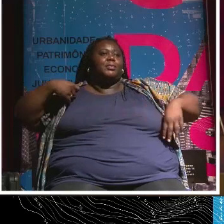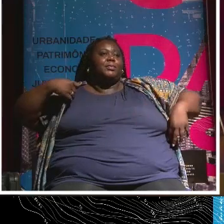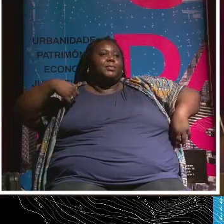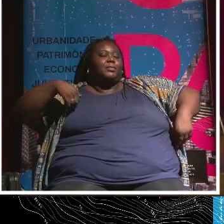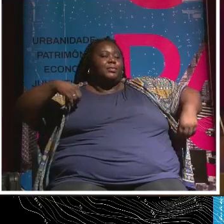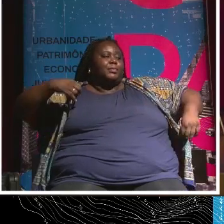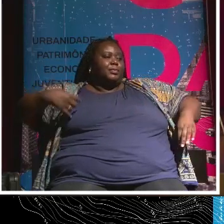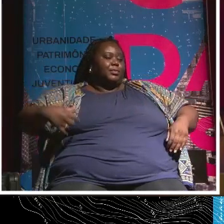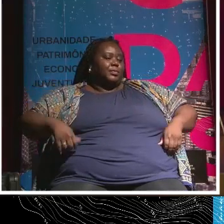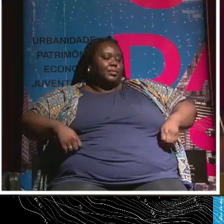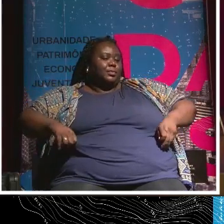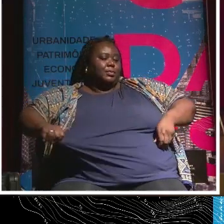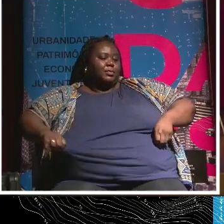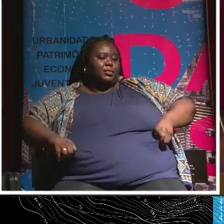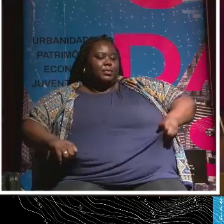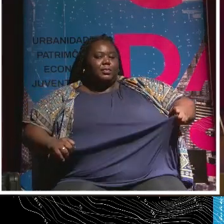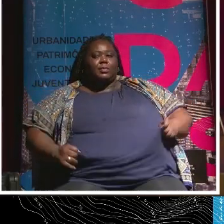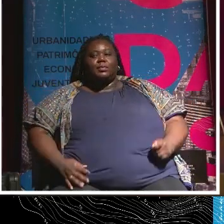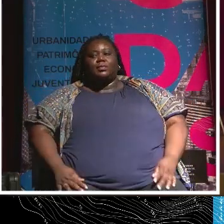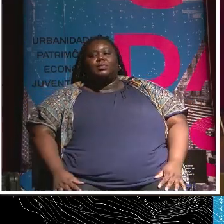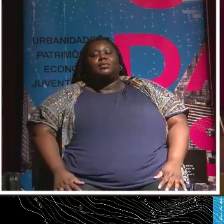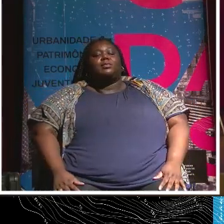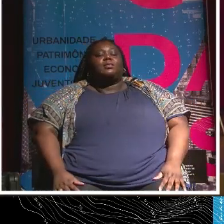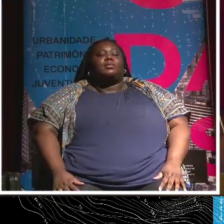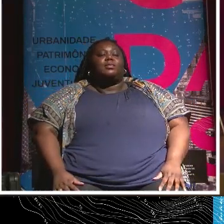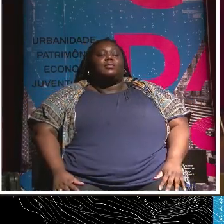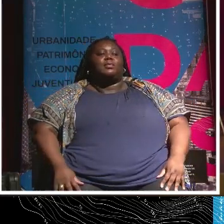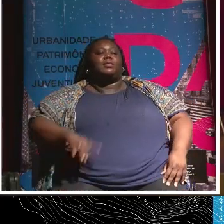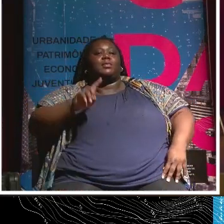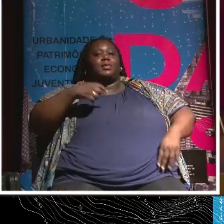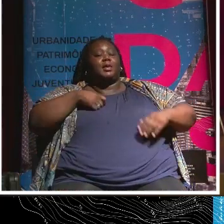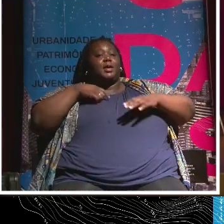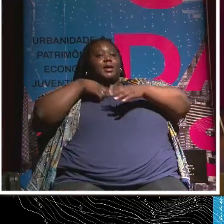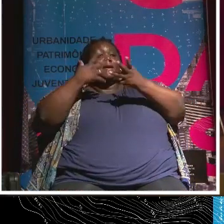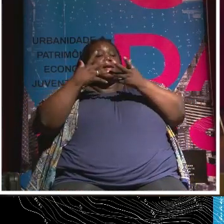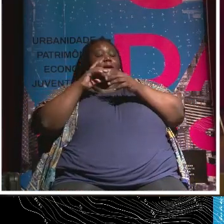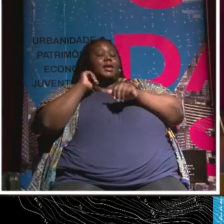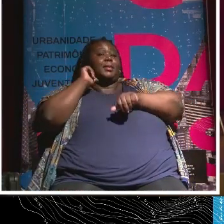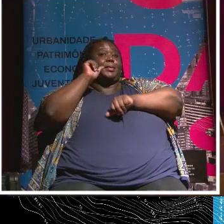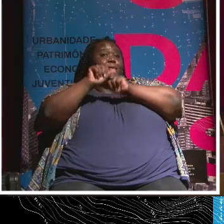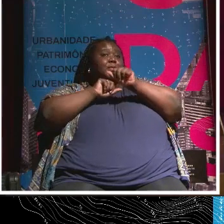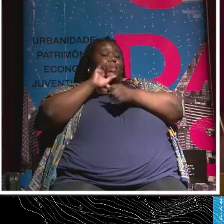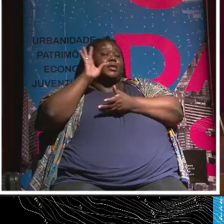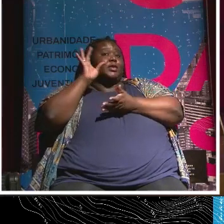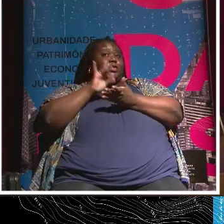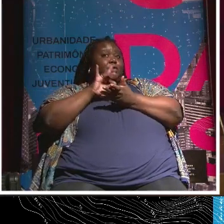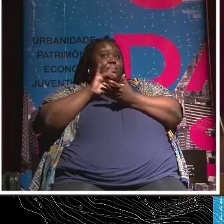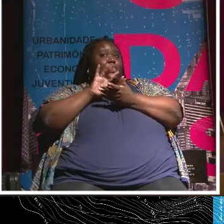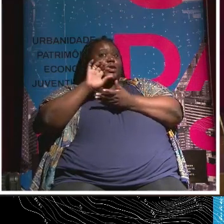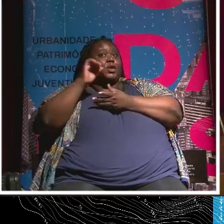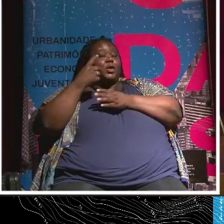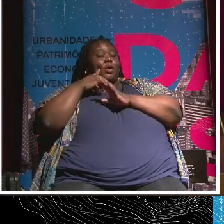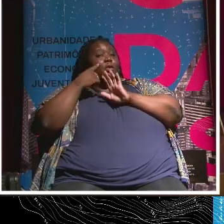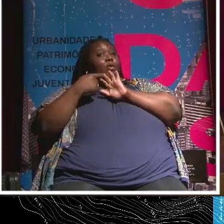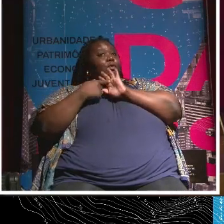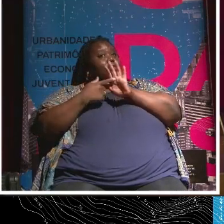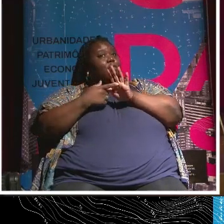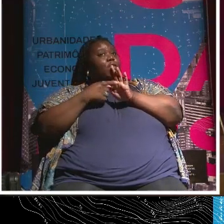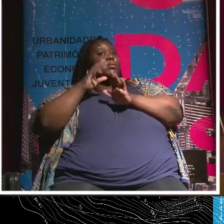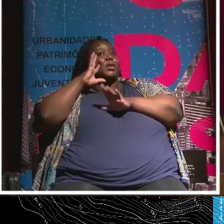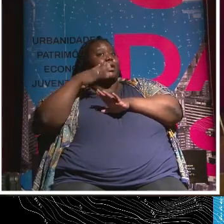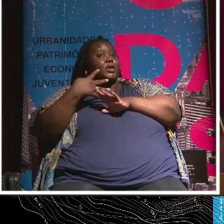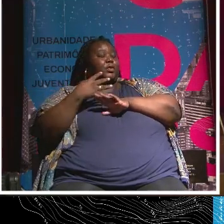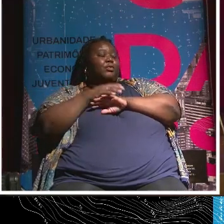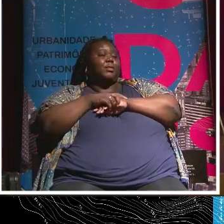participação seja ativa e implique em mudanças, de fato, ou direcionamento, de fato, da tomada de